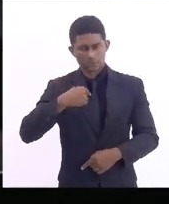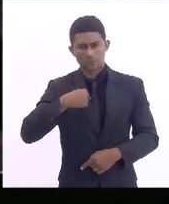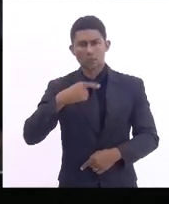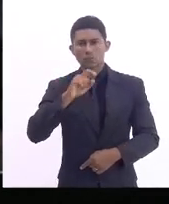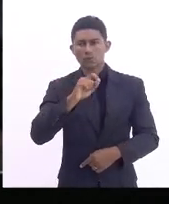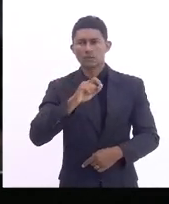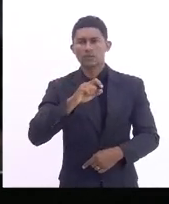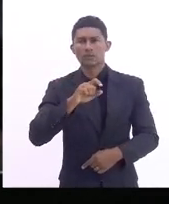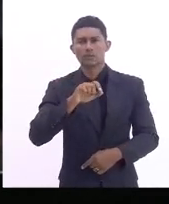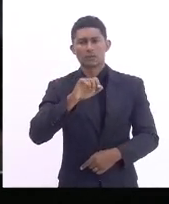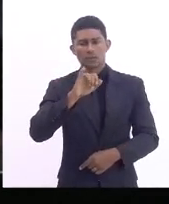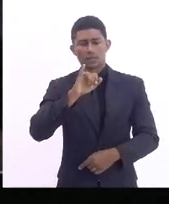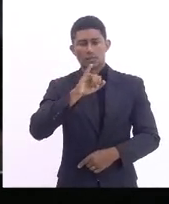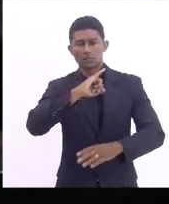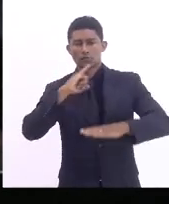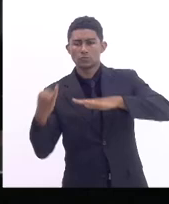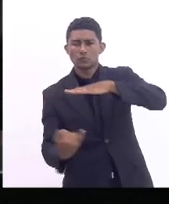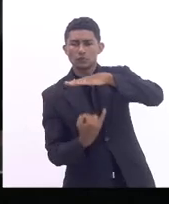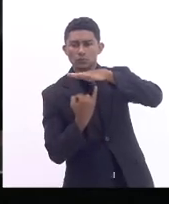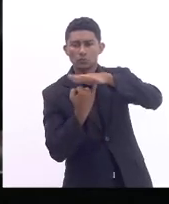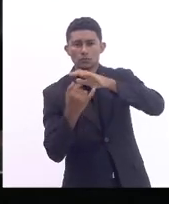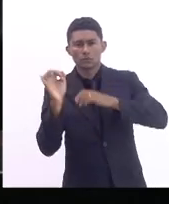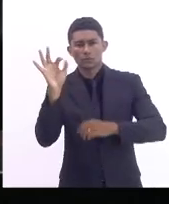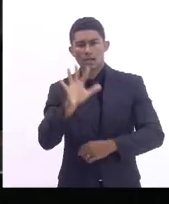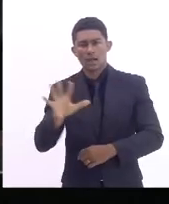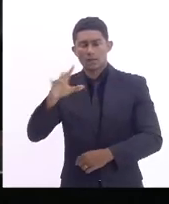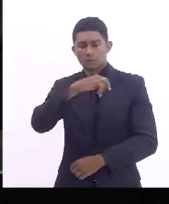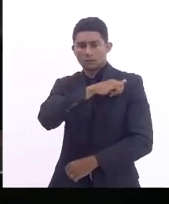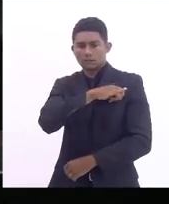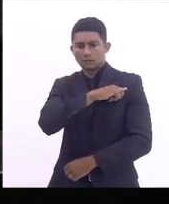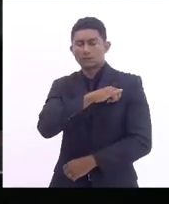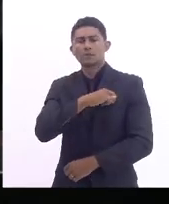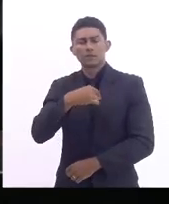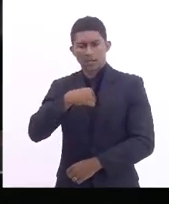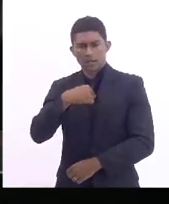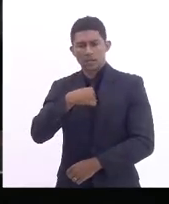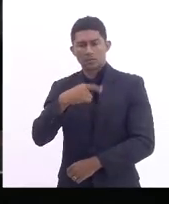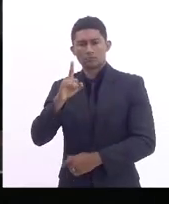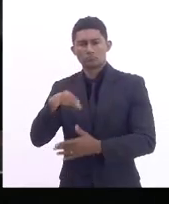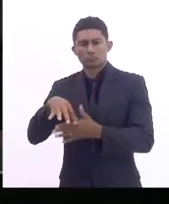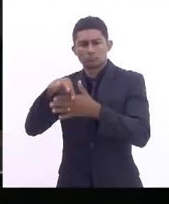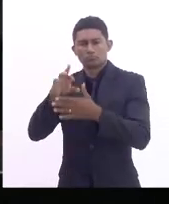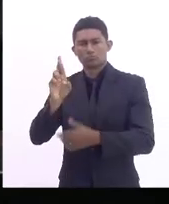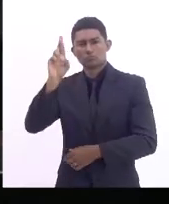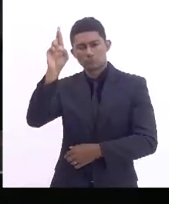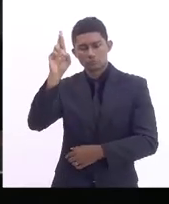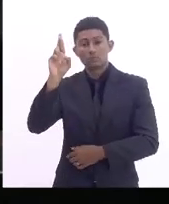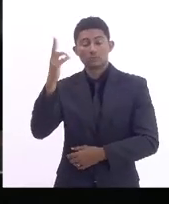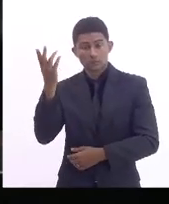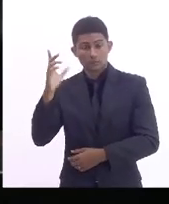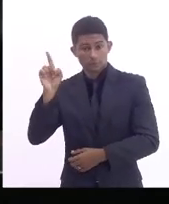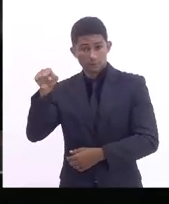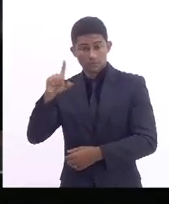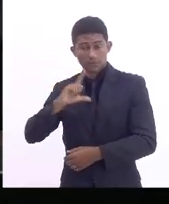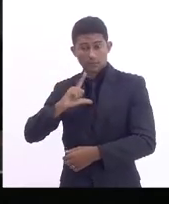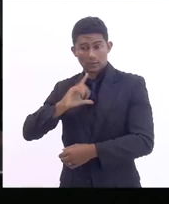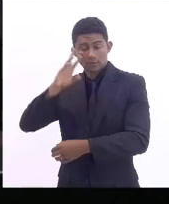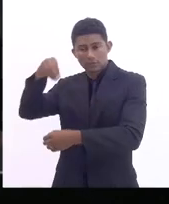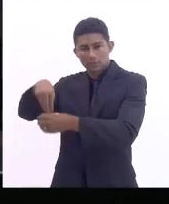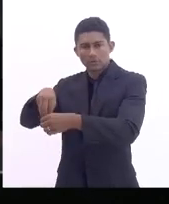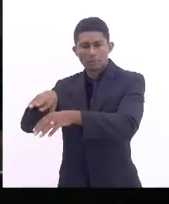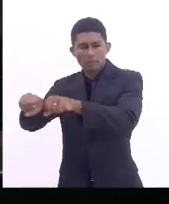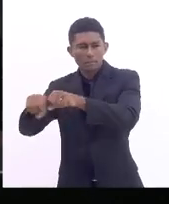Federal do Rio de Janeiro uma instituição que mais dia 100 anos forma técnicos nas diferentes áreas do conhecimento e que